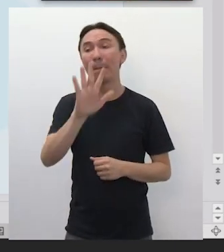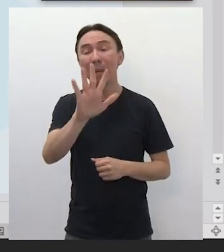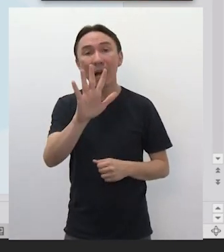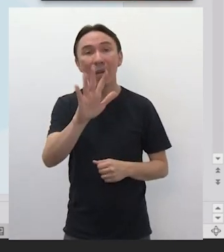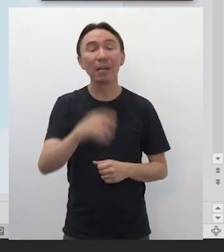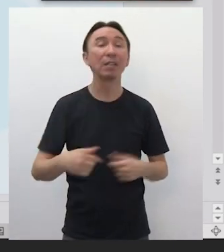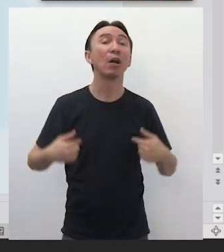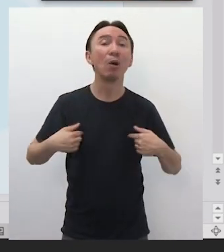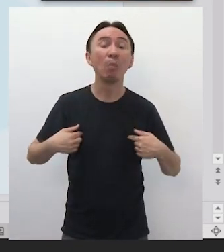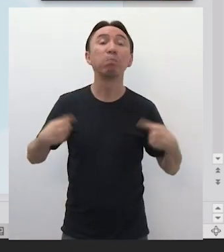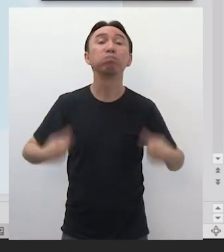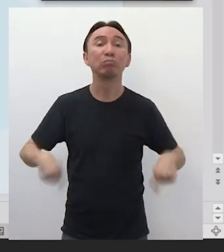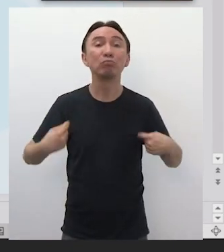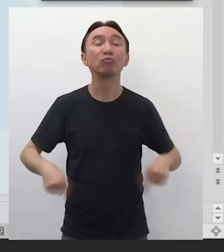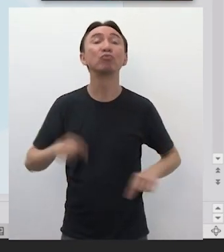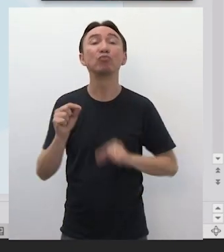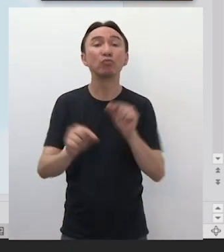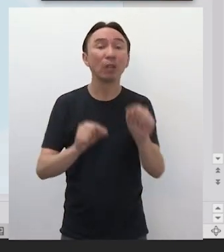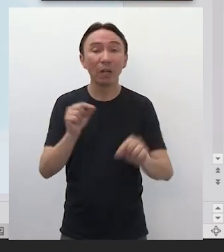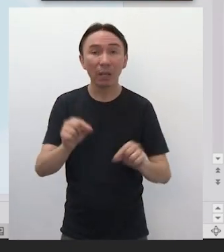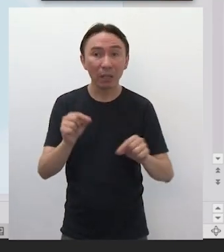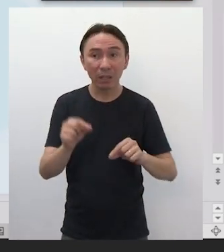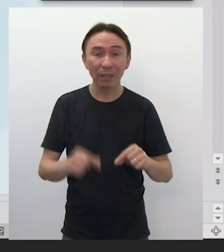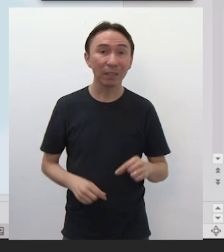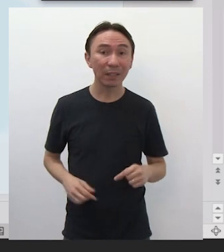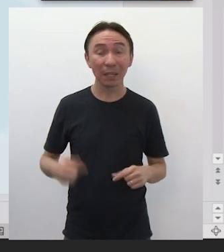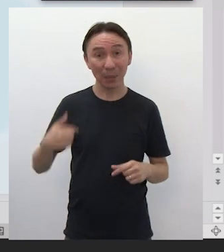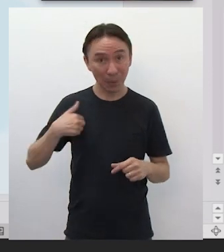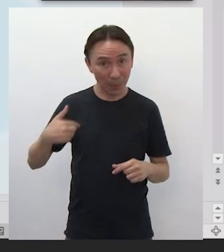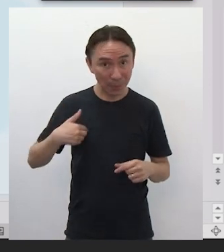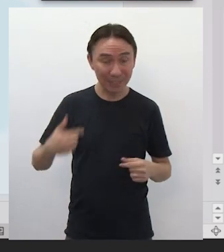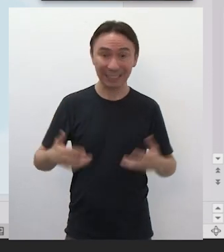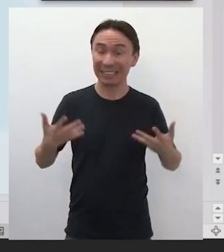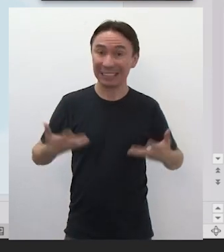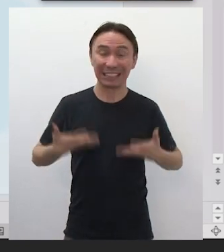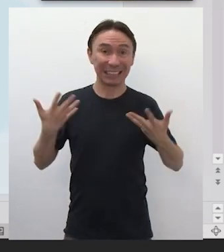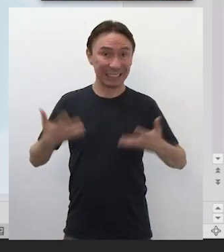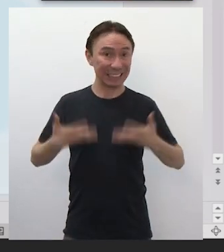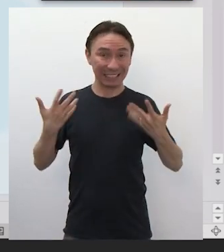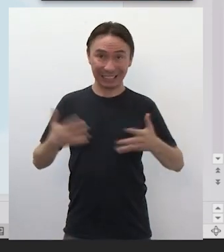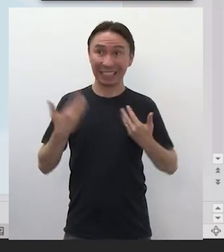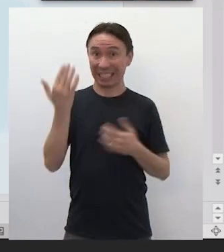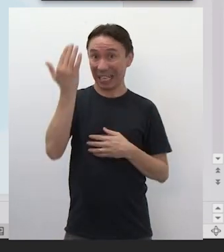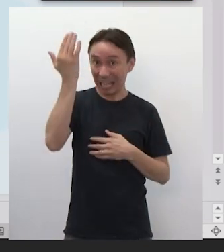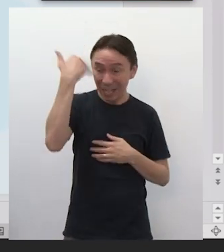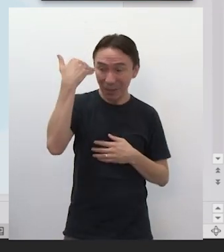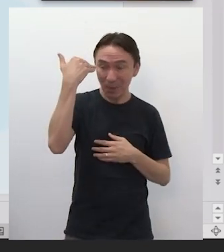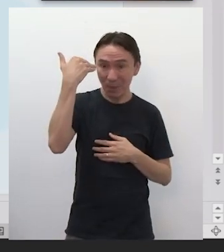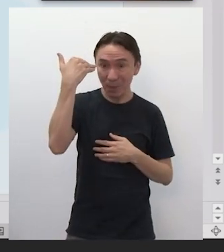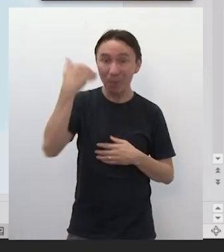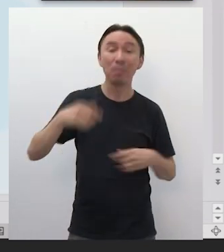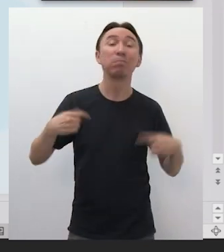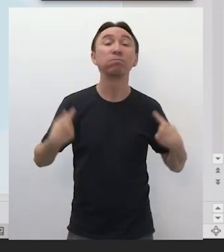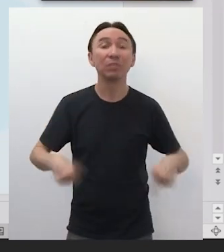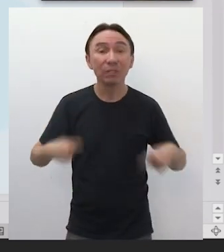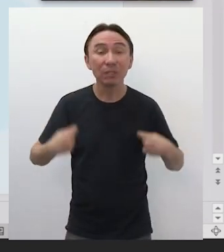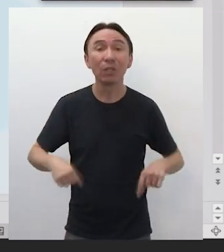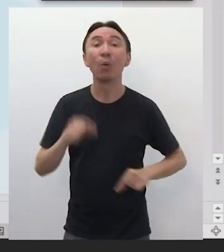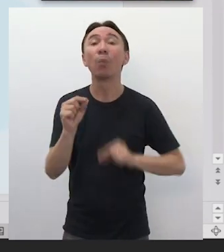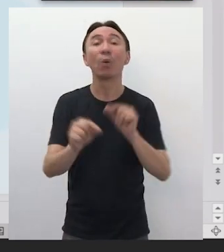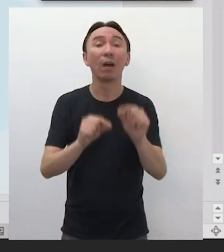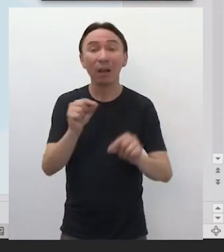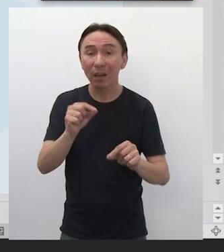preciso saber é que a minha motivação extrínseca para os meus alunos, ela precisa ter uma